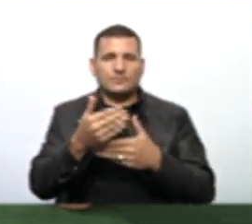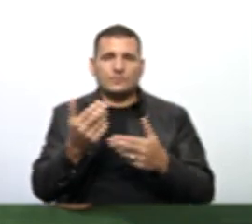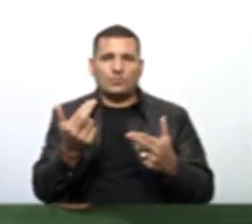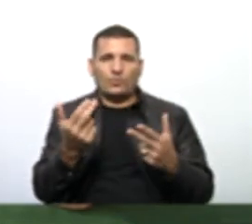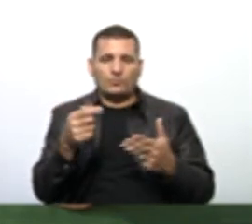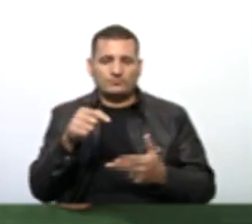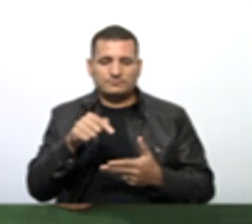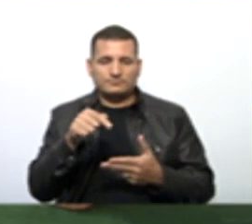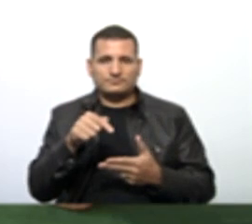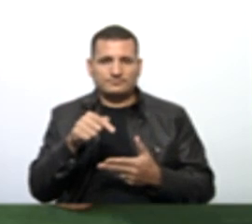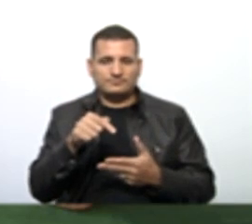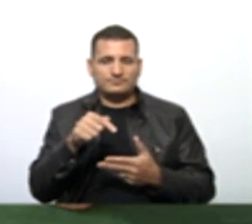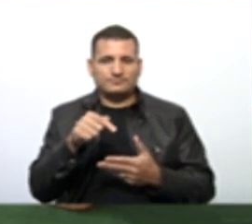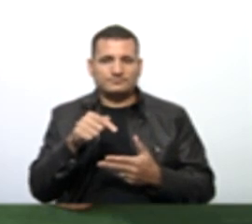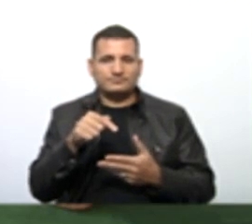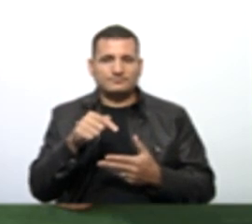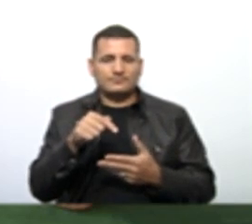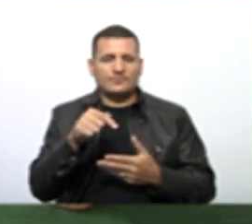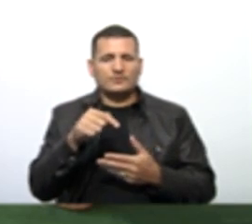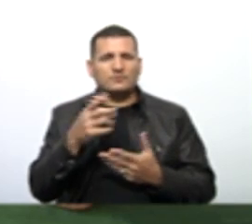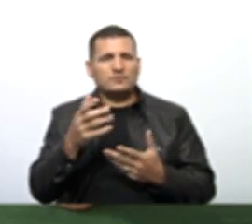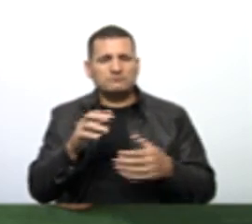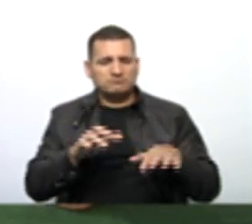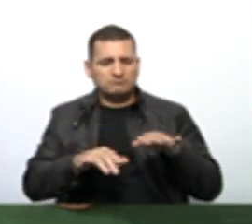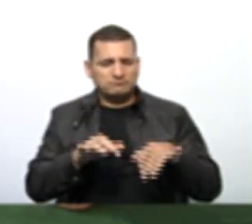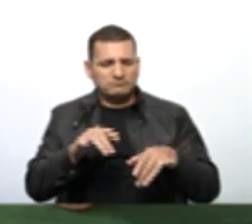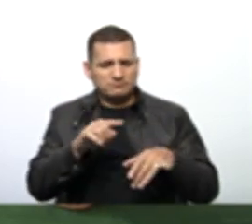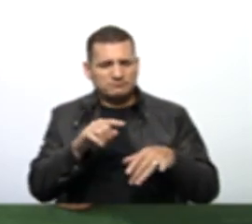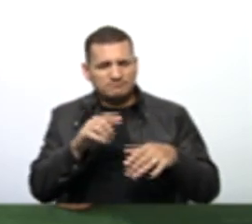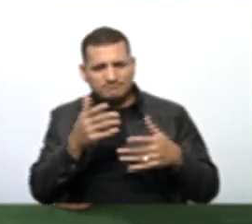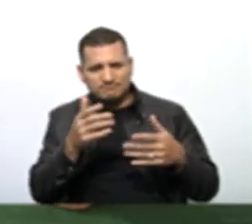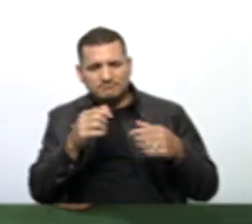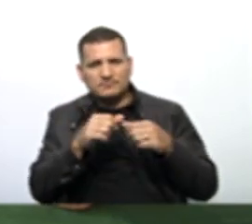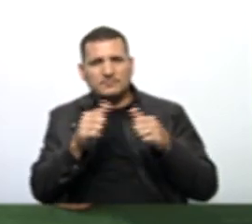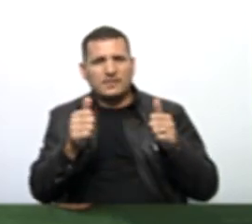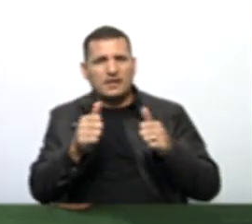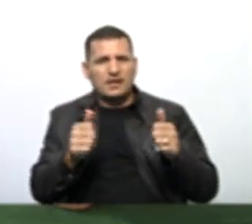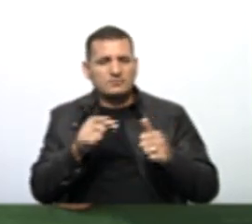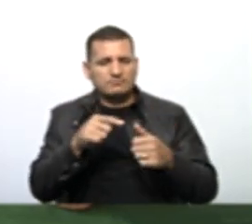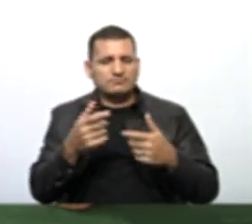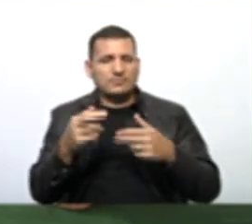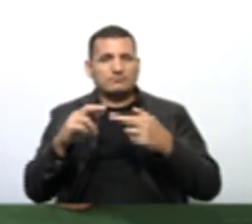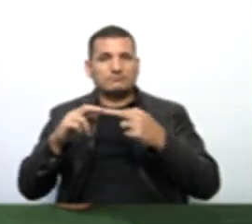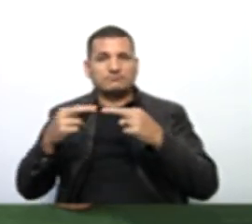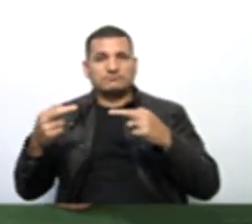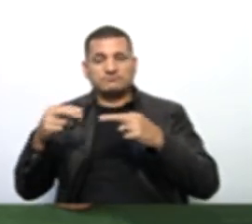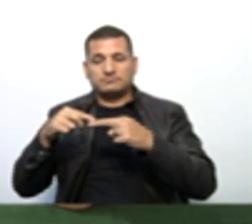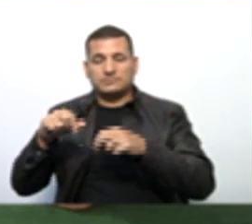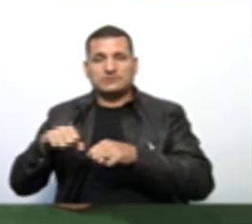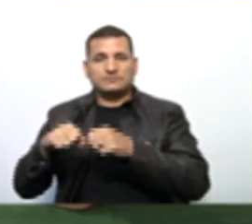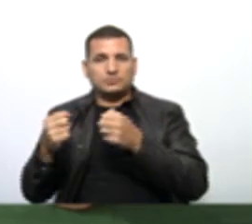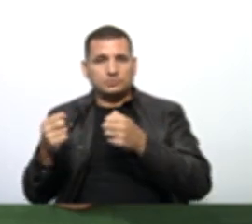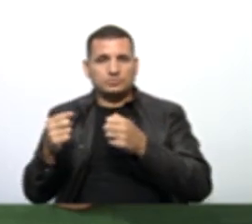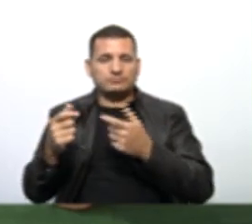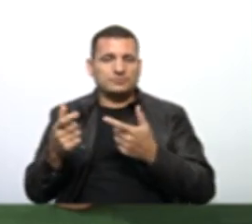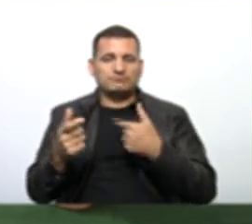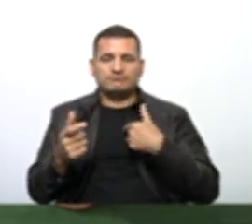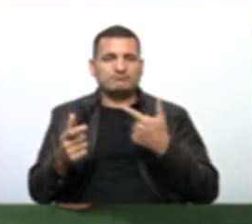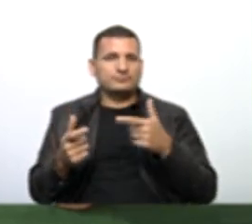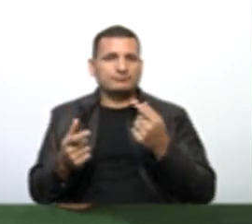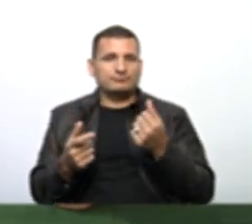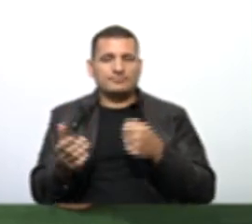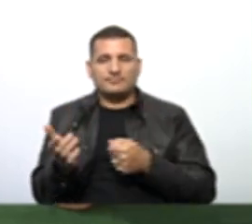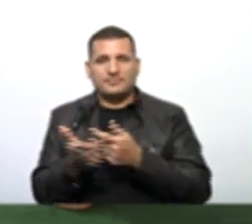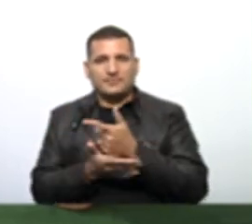bancada e aí ele não estava funcionando a imagem para o projeto no carro tinha quebrado a gente não tinha recursos para mandar consertar e